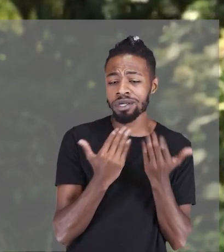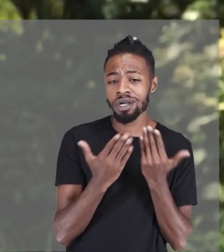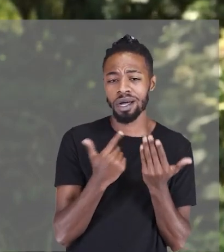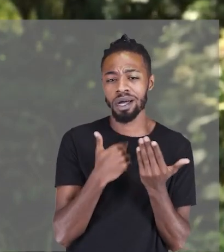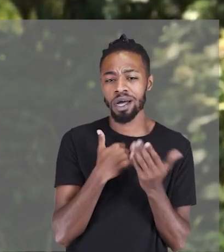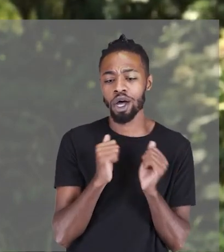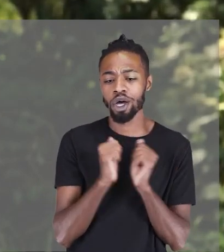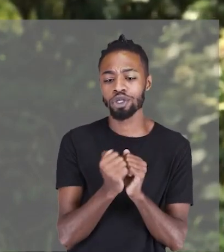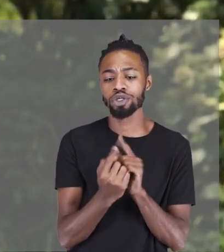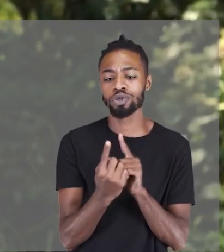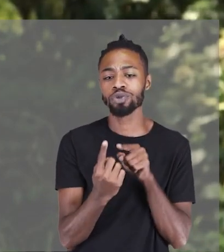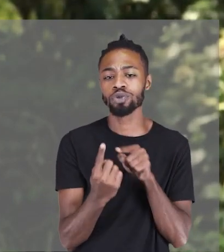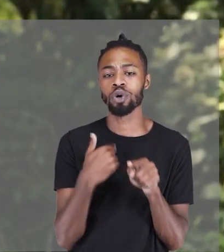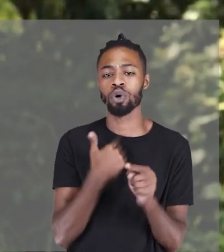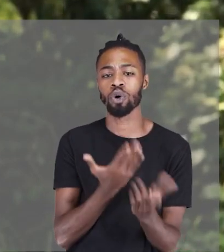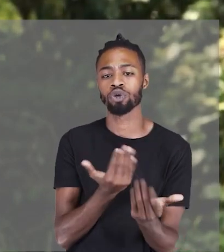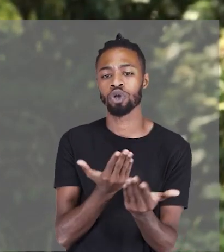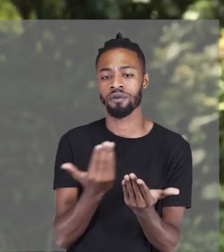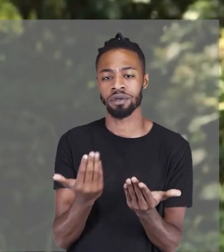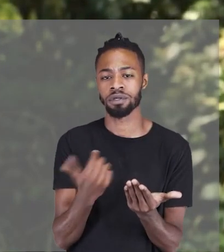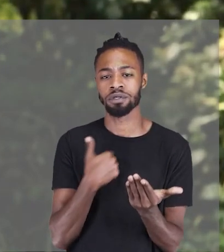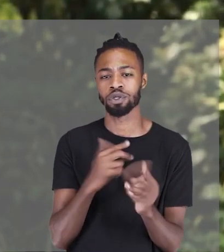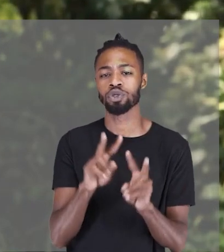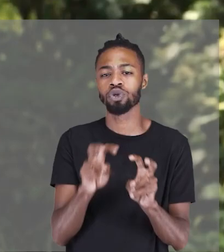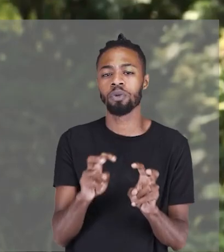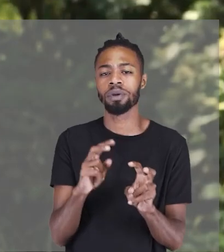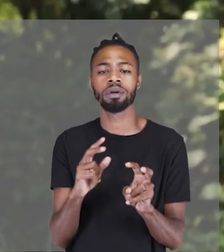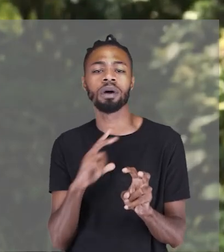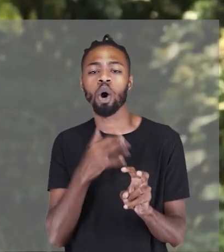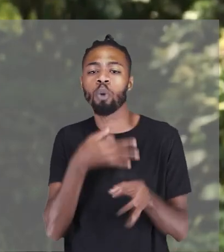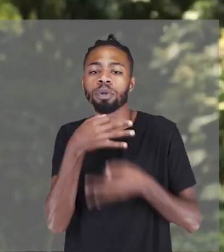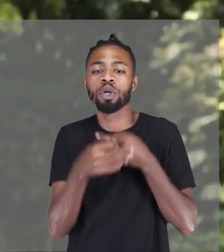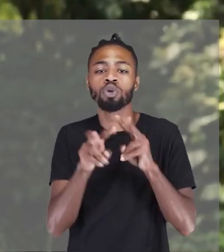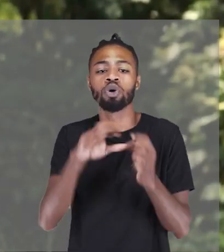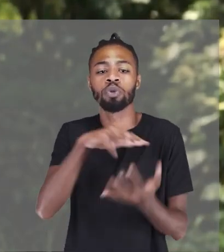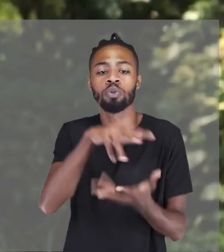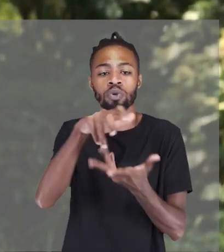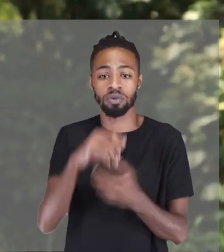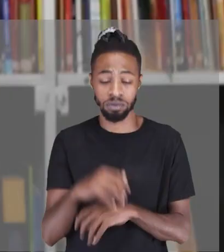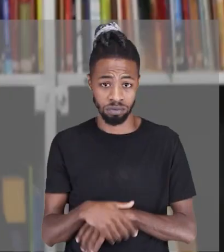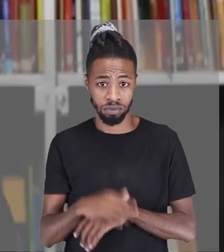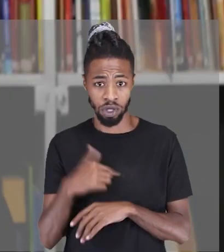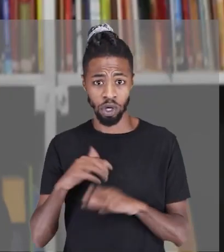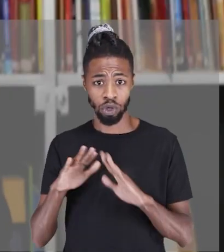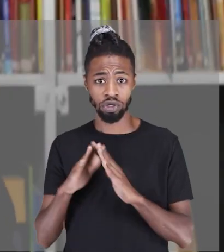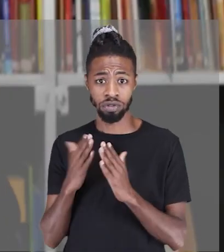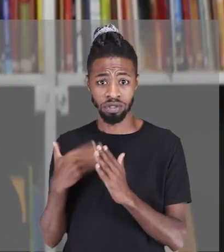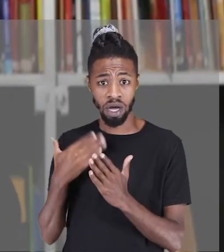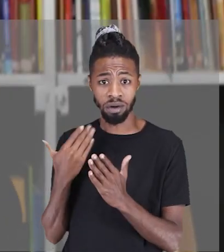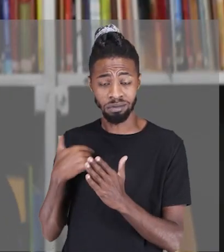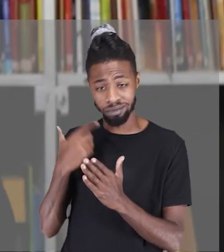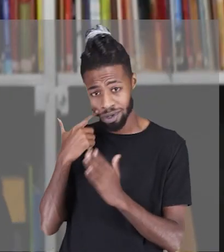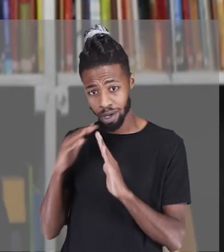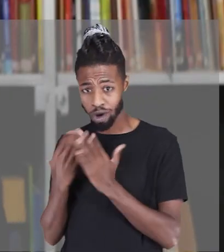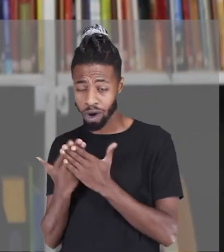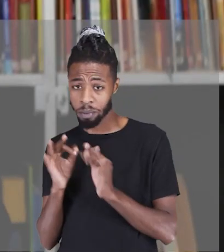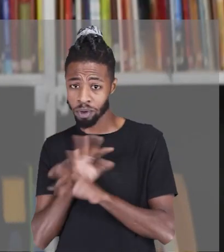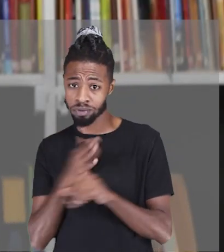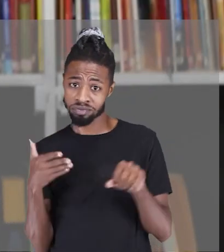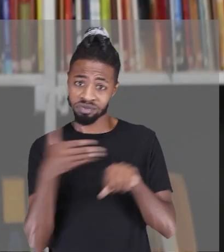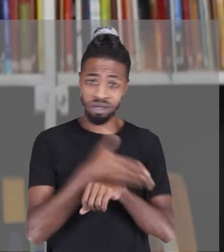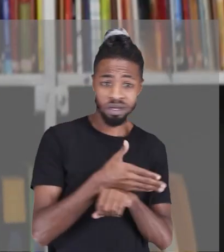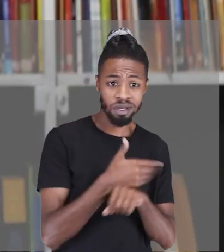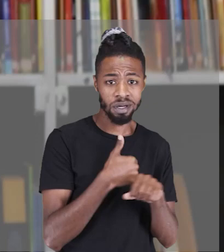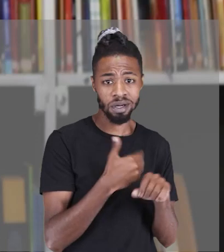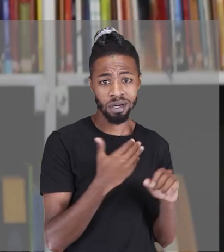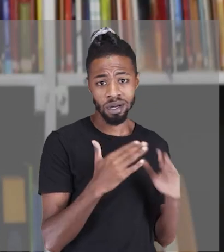de dialogar com o jovem a respeito das particularidades do mundo em que ele vive hoje. Eu chego em casa, né, falo o que aconteceu,